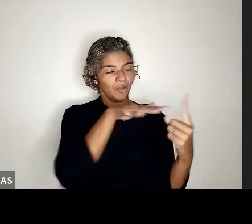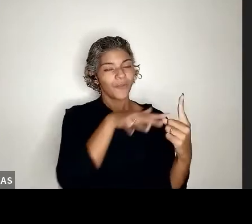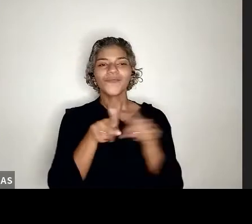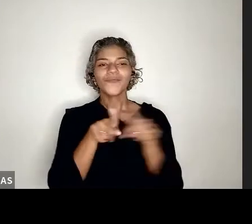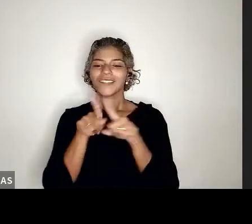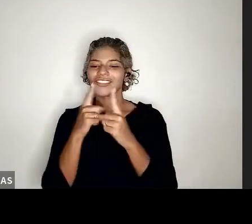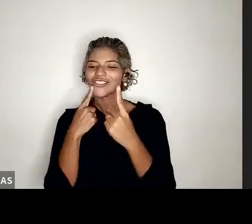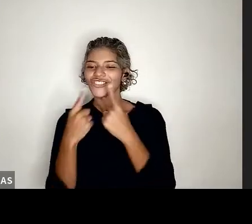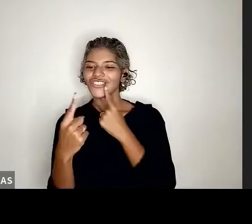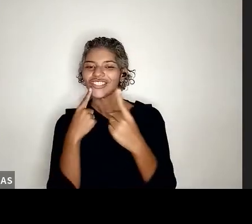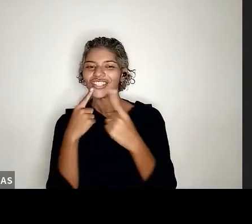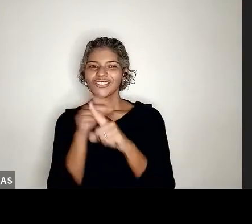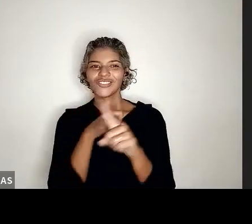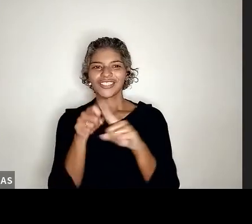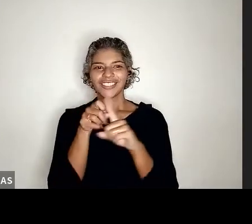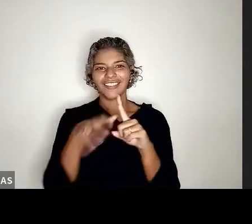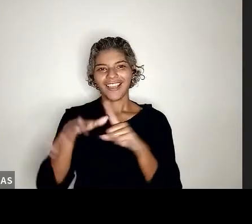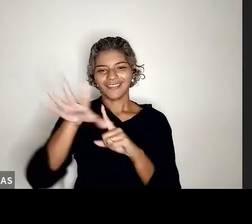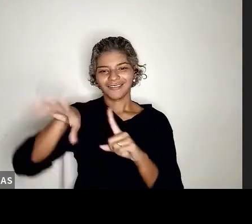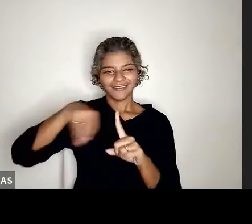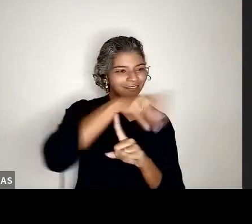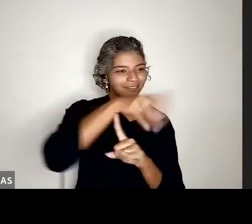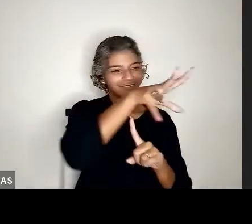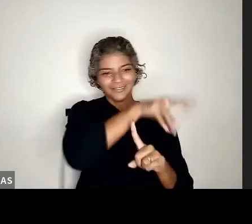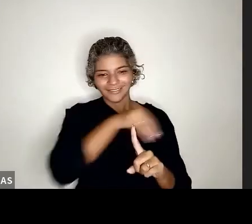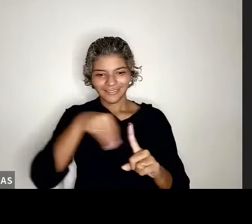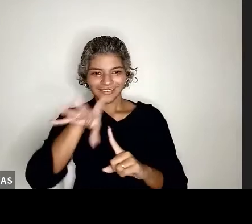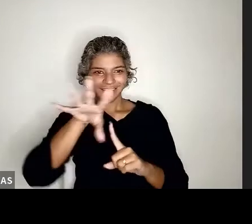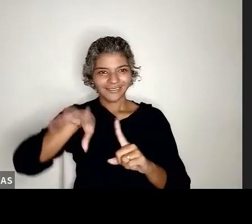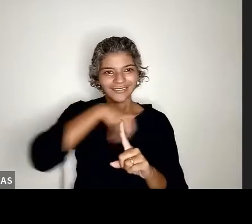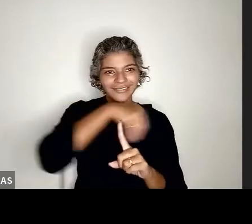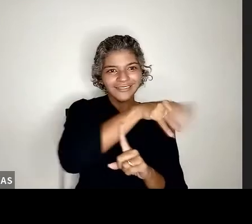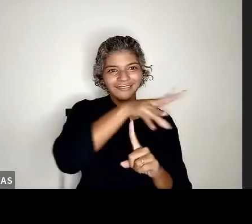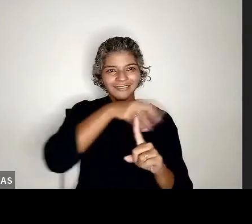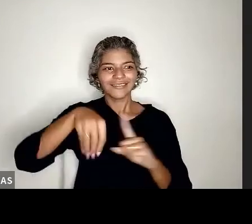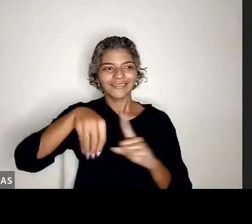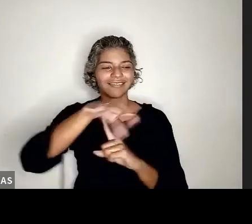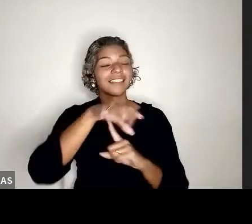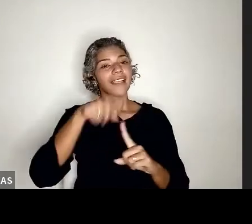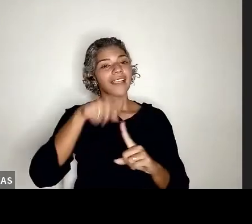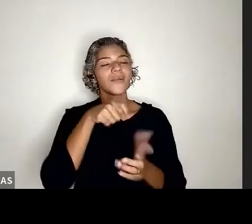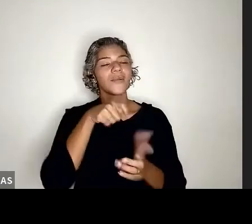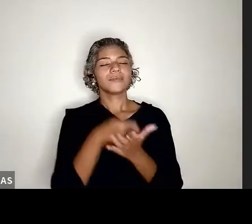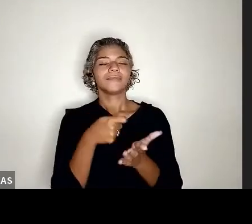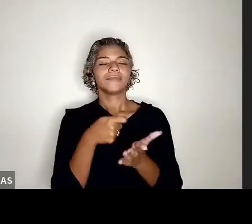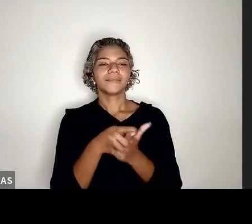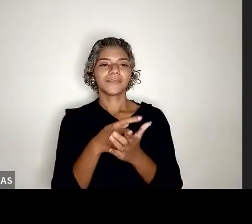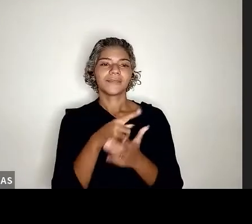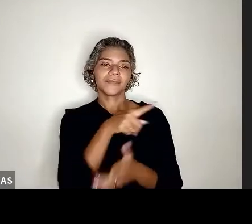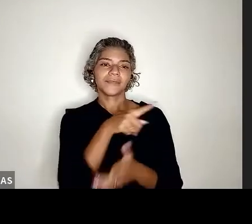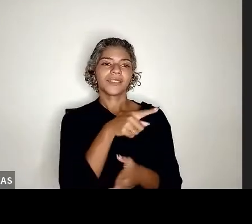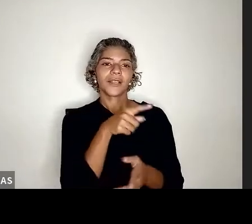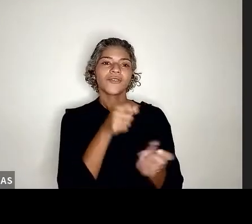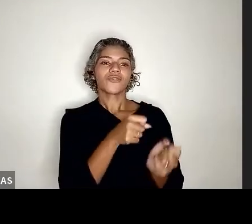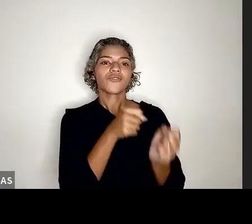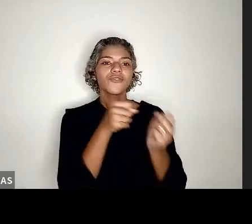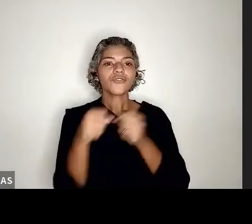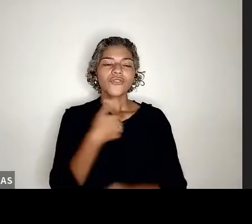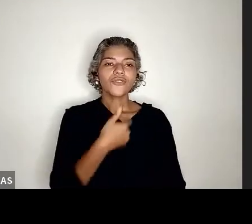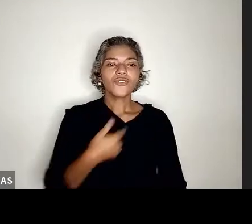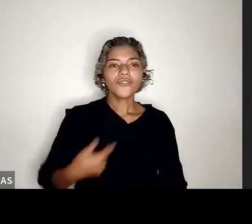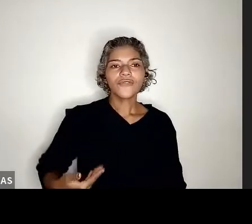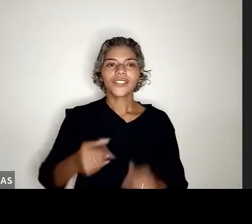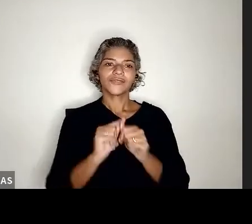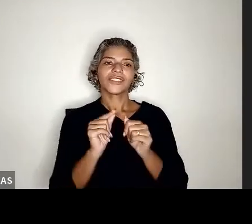sociedade, entendendo sempre que é dever do poder público atuar em prol de políticas públicas que garantam justiça